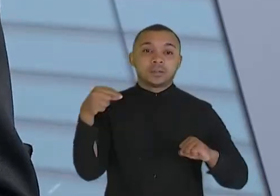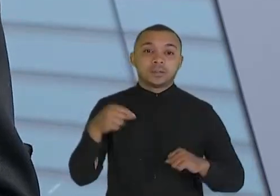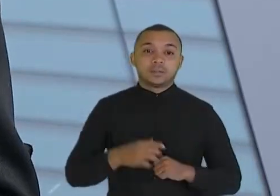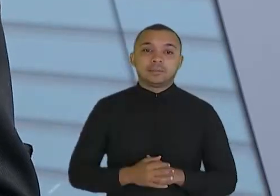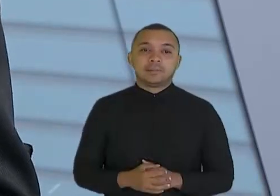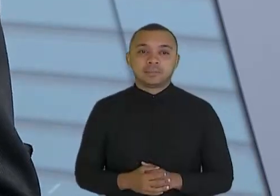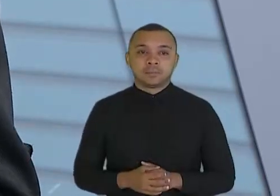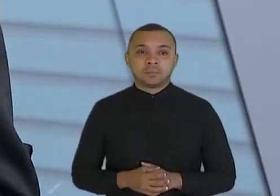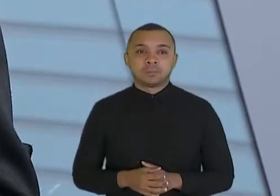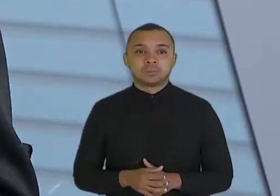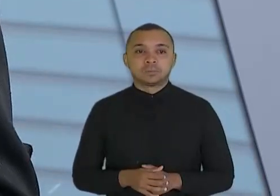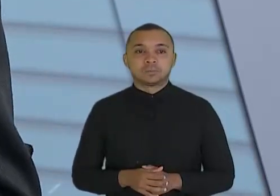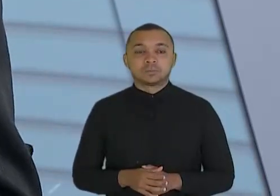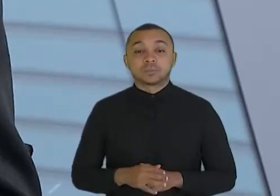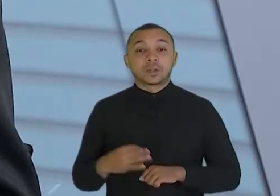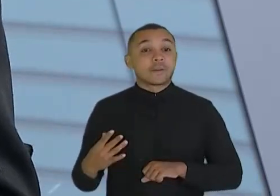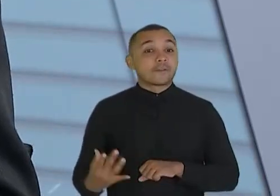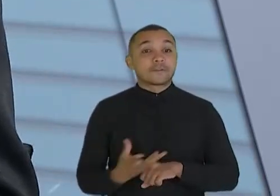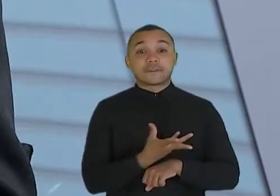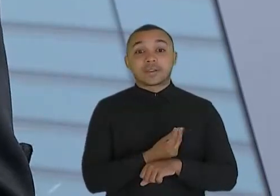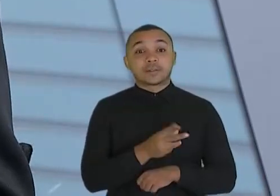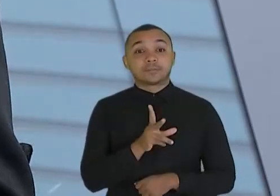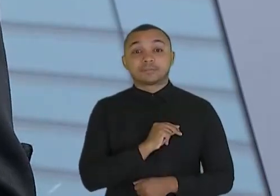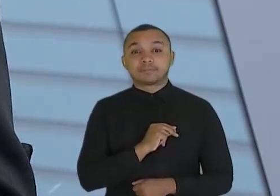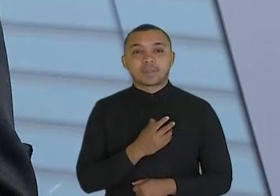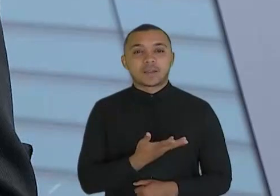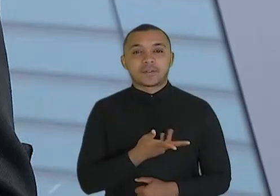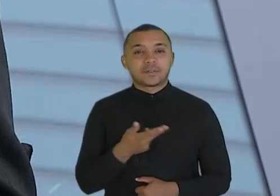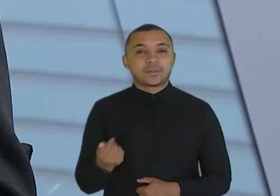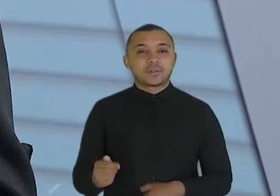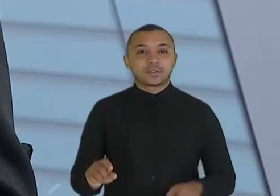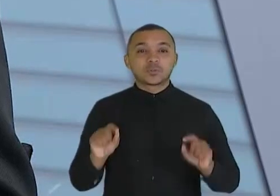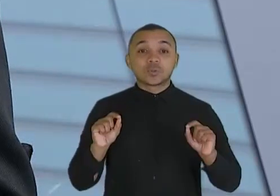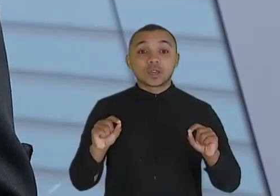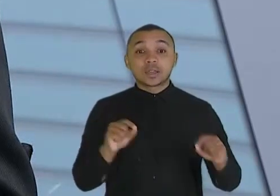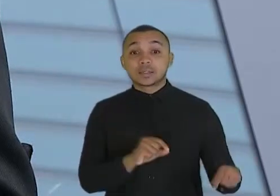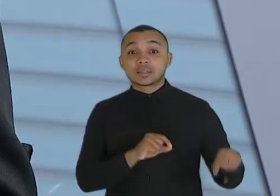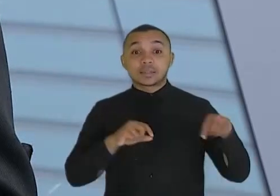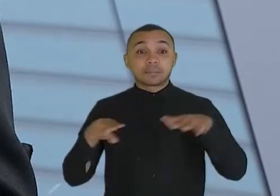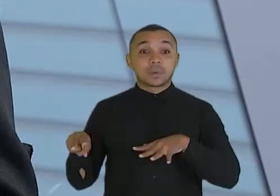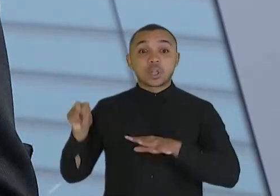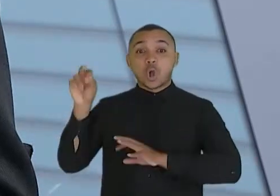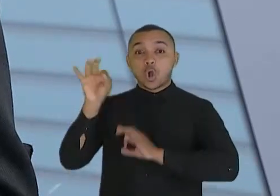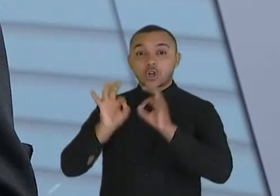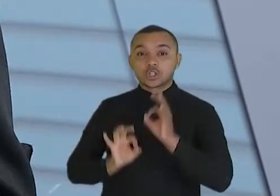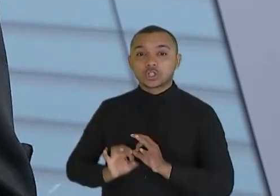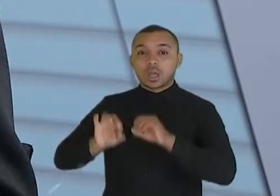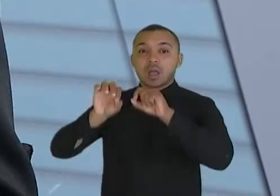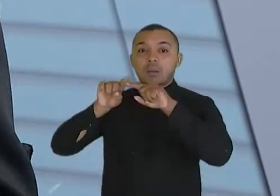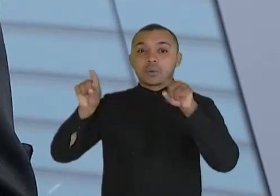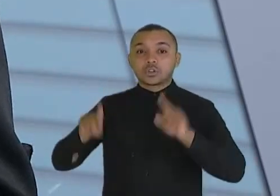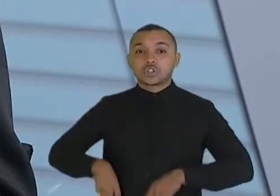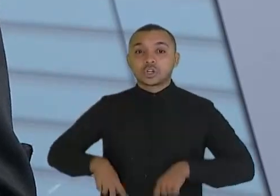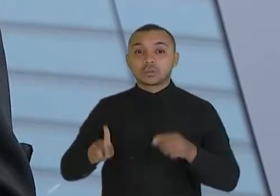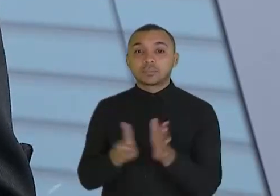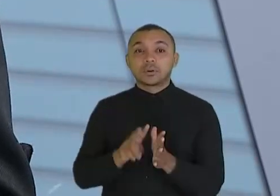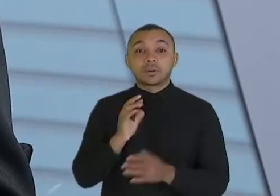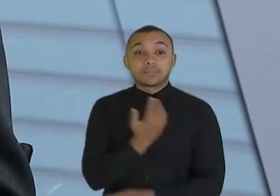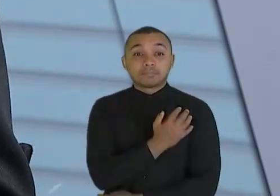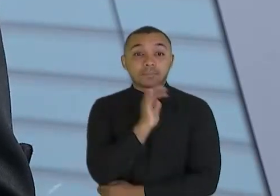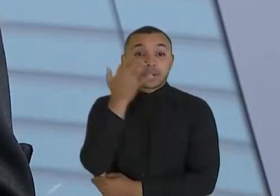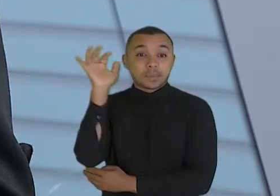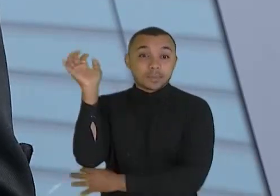evento maravilhoso, que é a semana a programação da semana do meio ambiente,